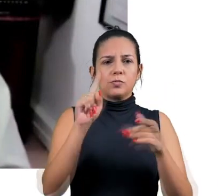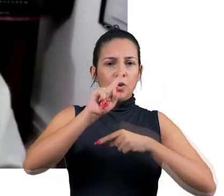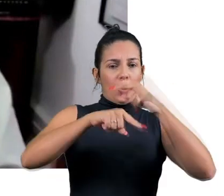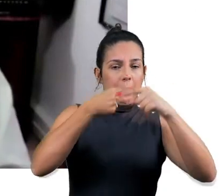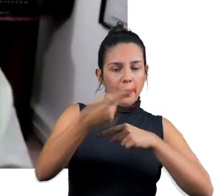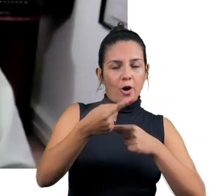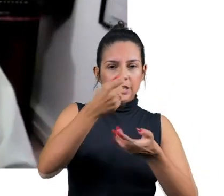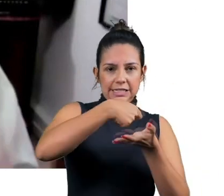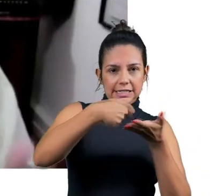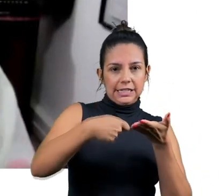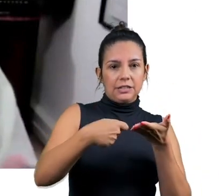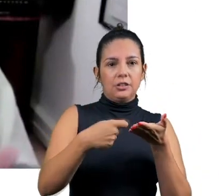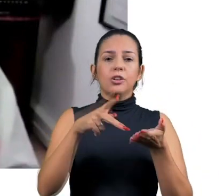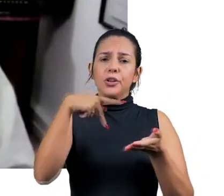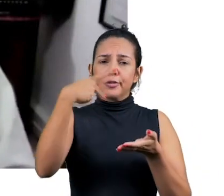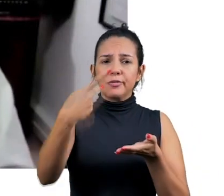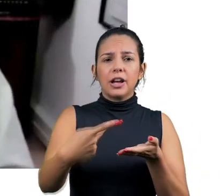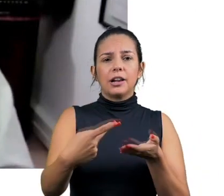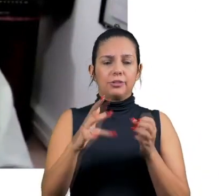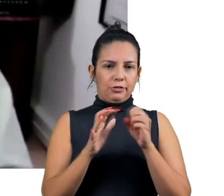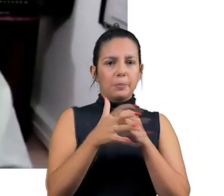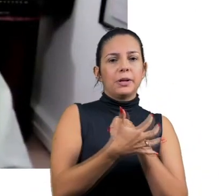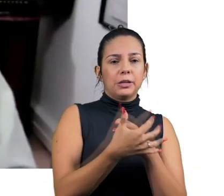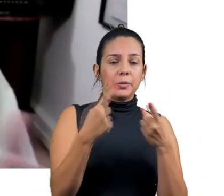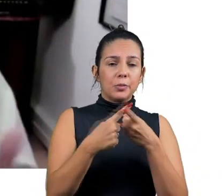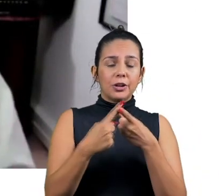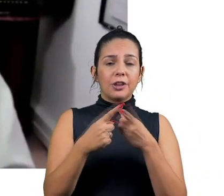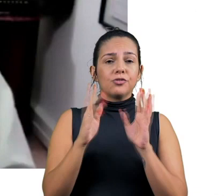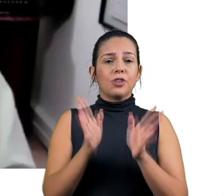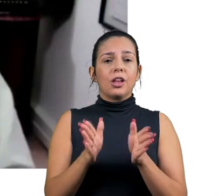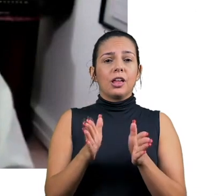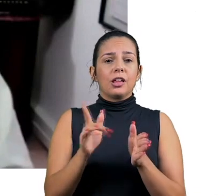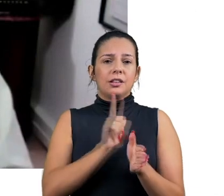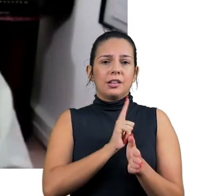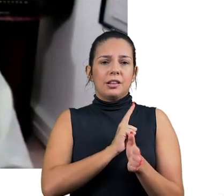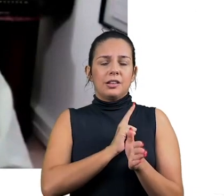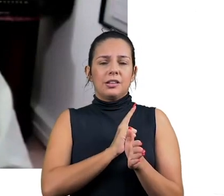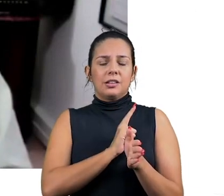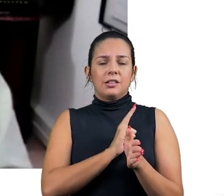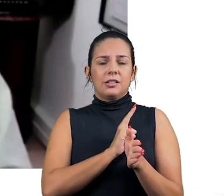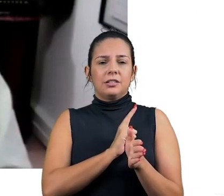pós-escrito, falando da pandemia, porque já havia ali